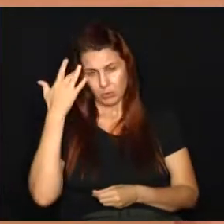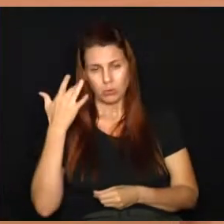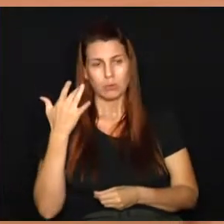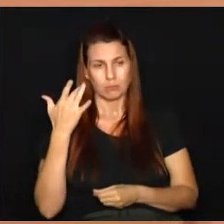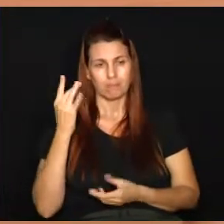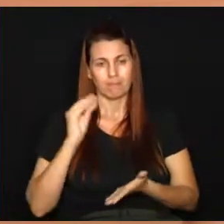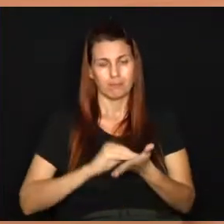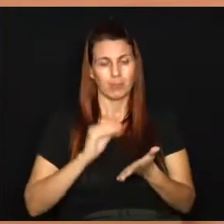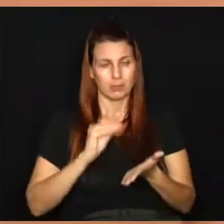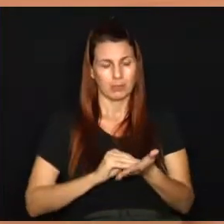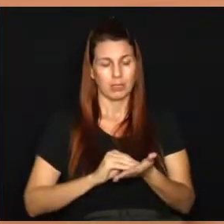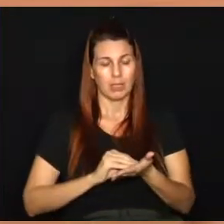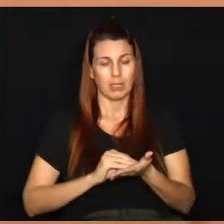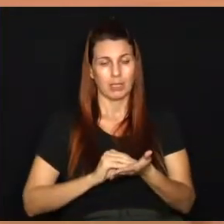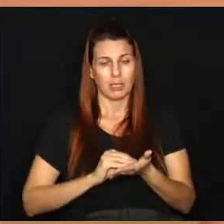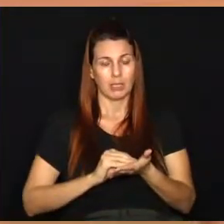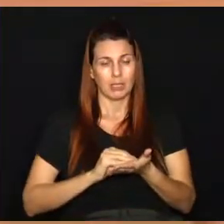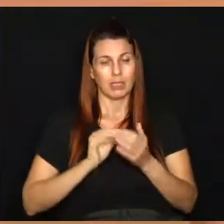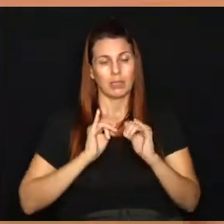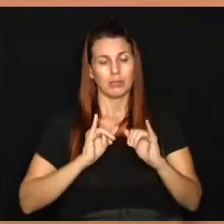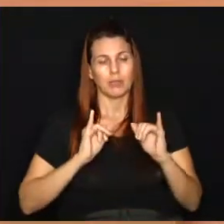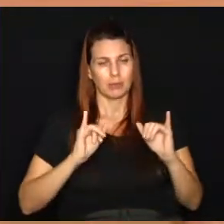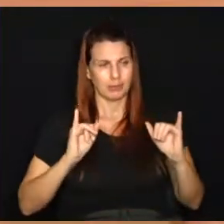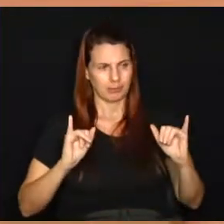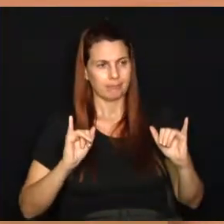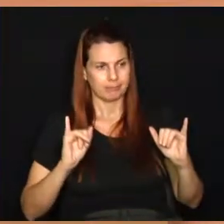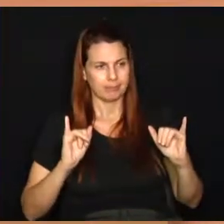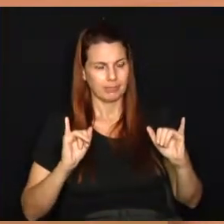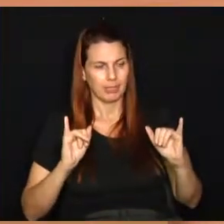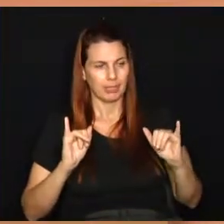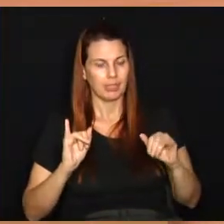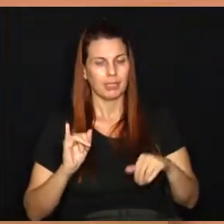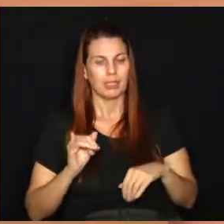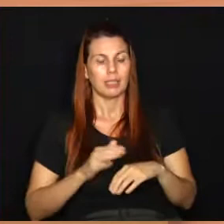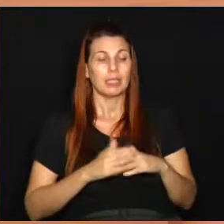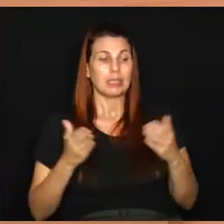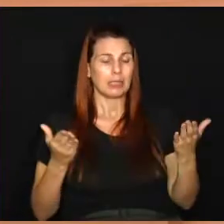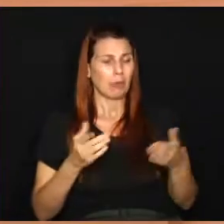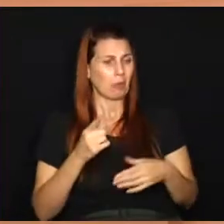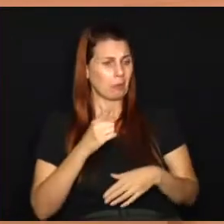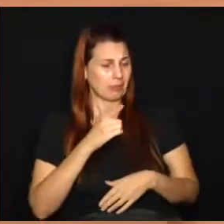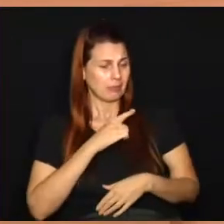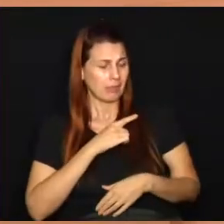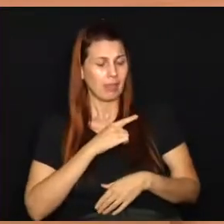de informação. E agora tem uma madrasta, que são as fake news, né? Então, assim, a gente tem...